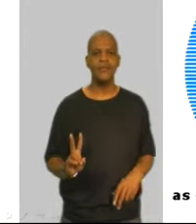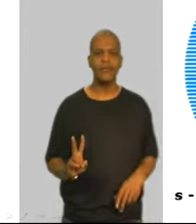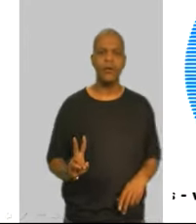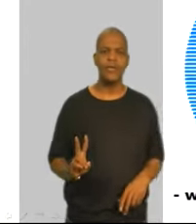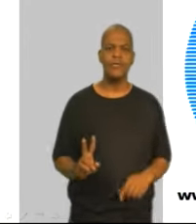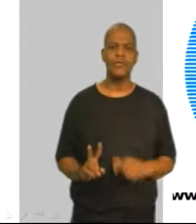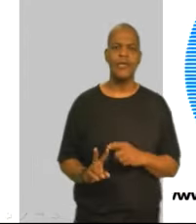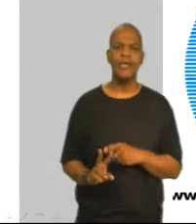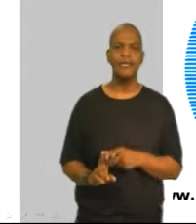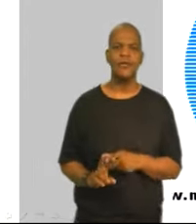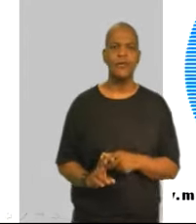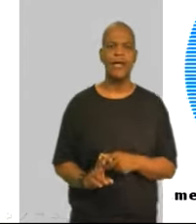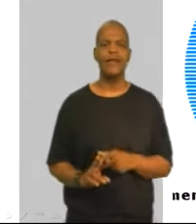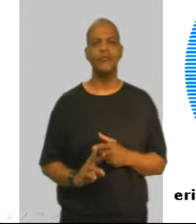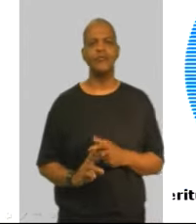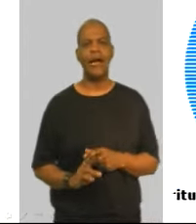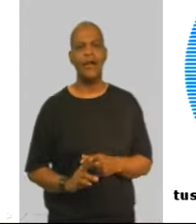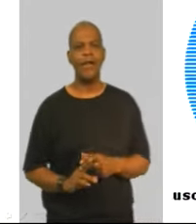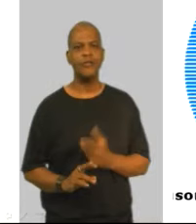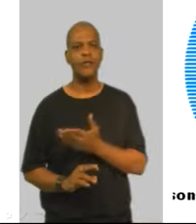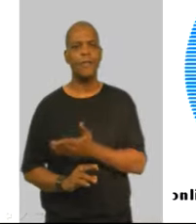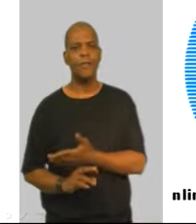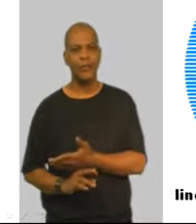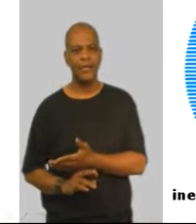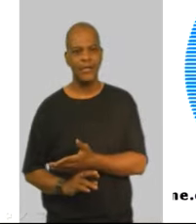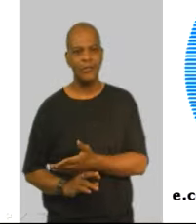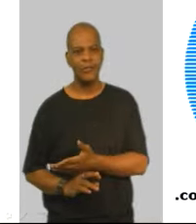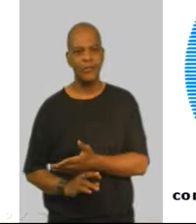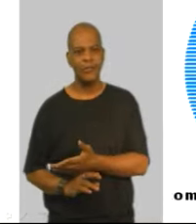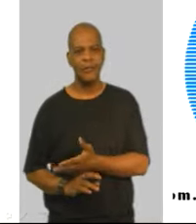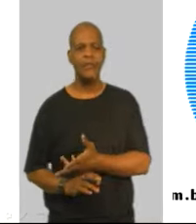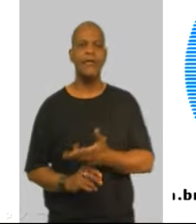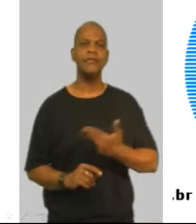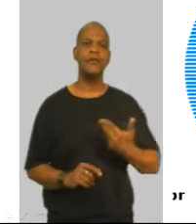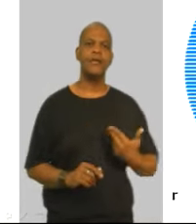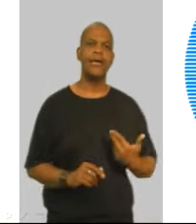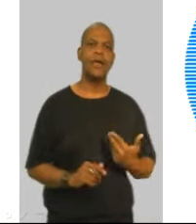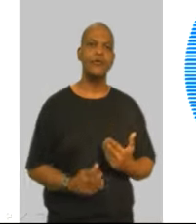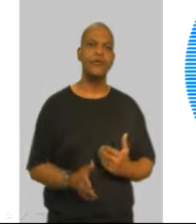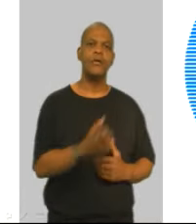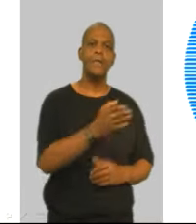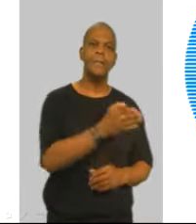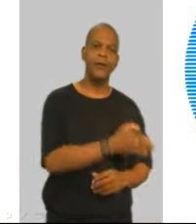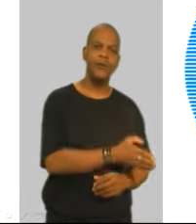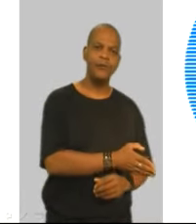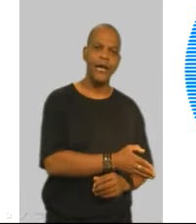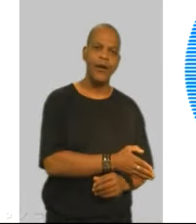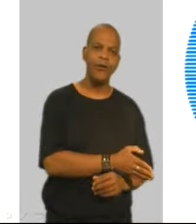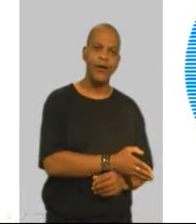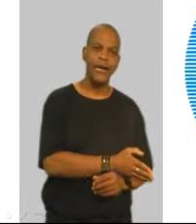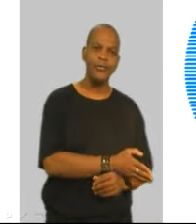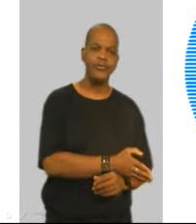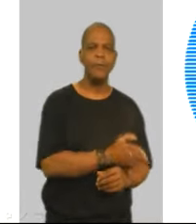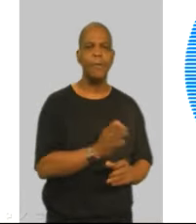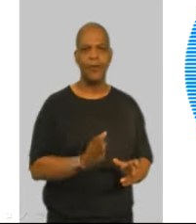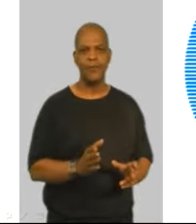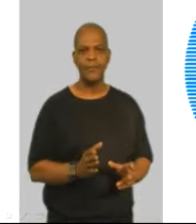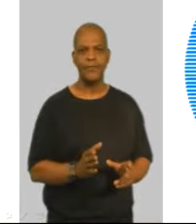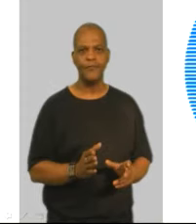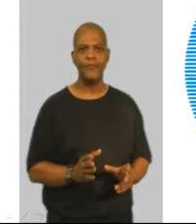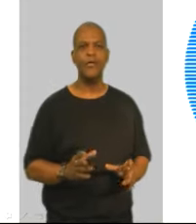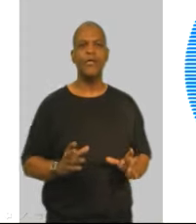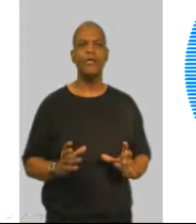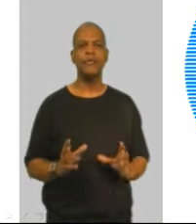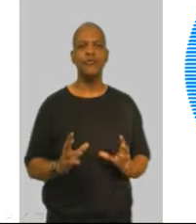país que tem duas costas. Eles são banhados no ao leste pelo Atlântico, e eles são banhados pelo ao oeste,